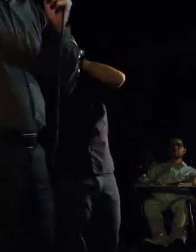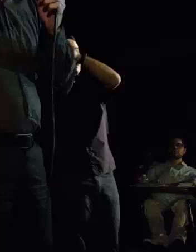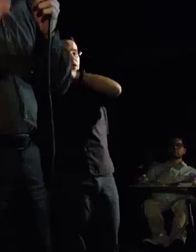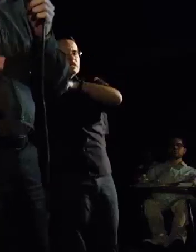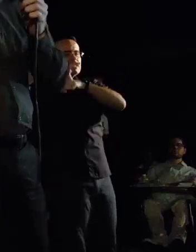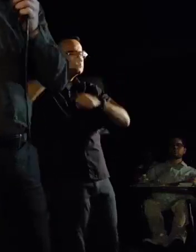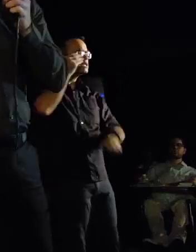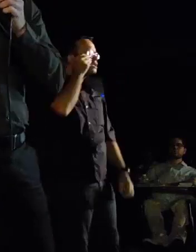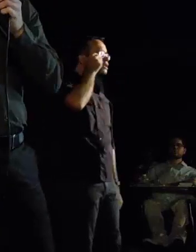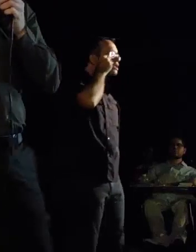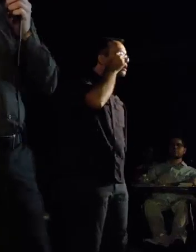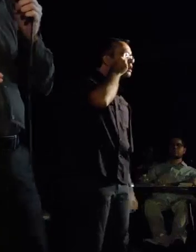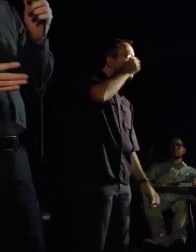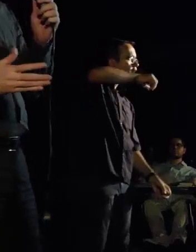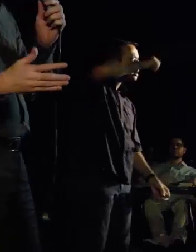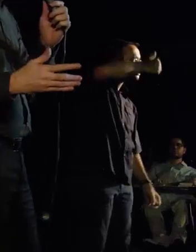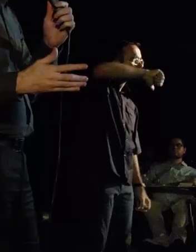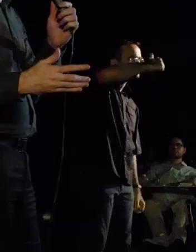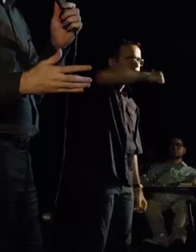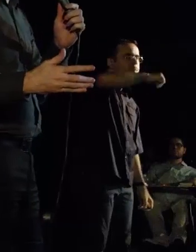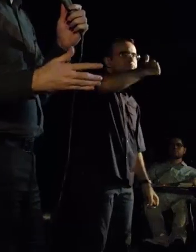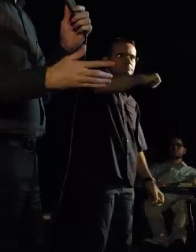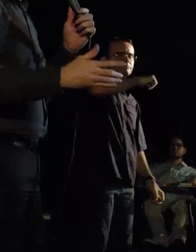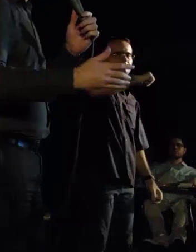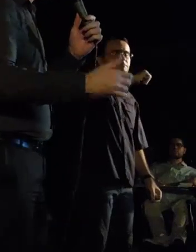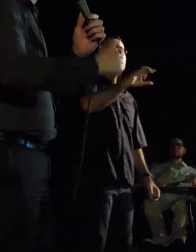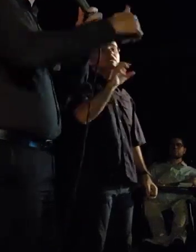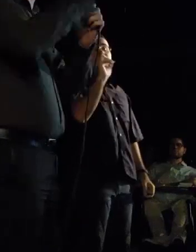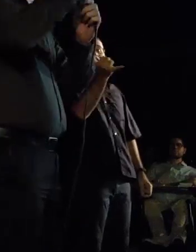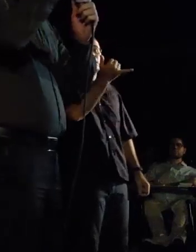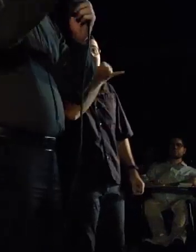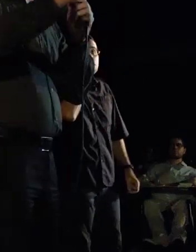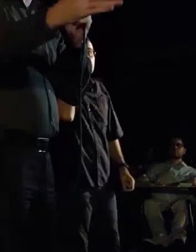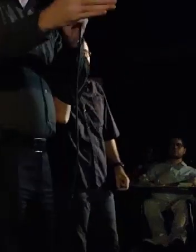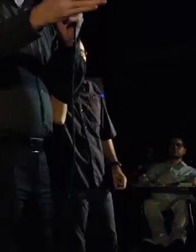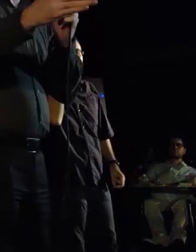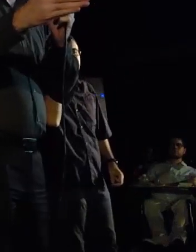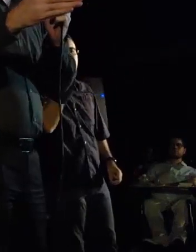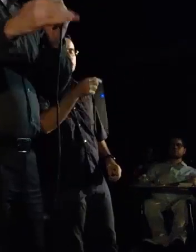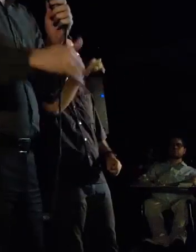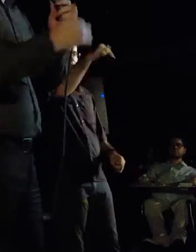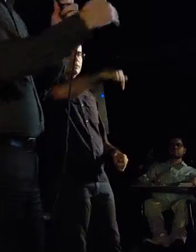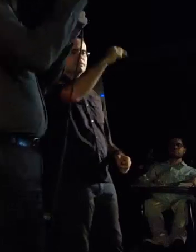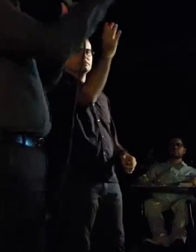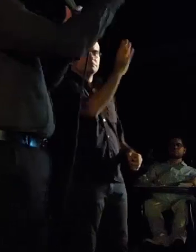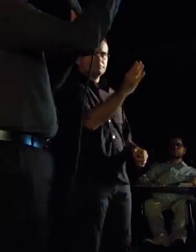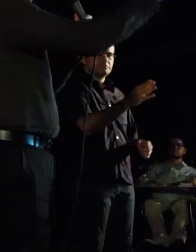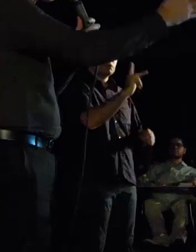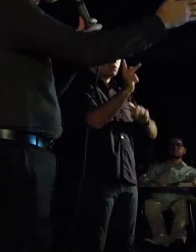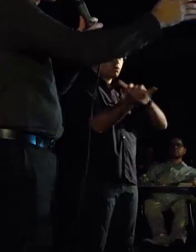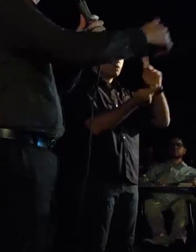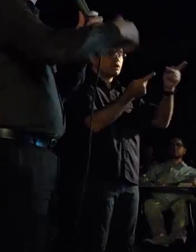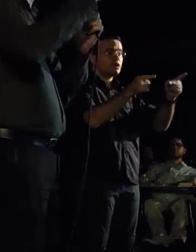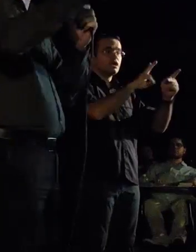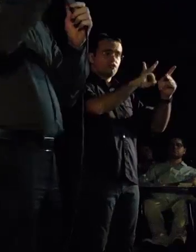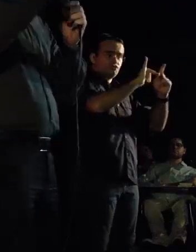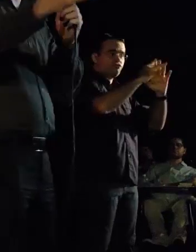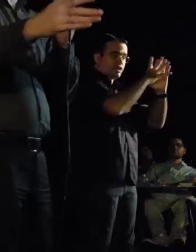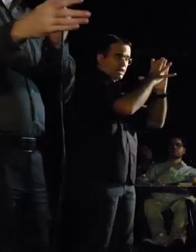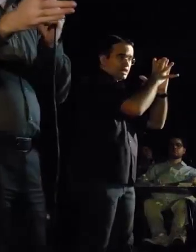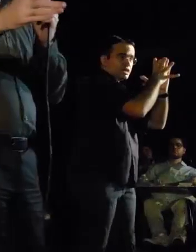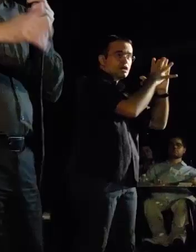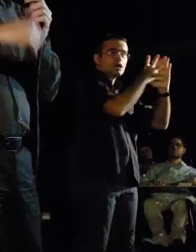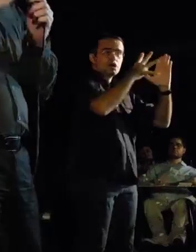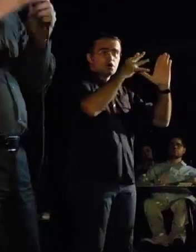do resultado deste laboratório, haverá um modelo a ser implementado em